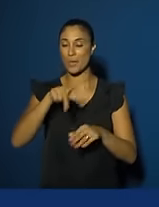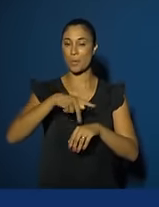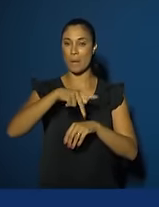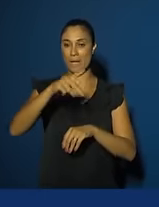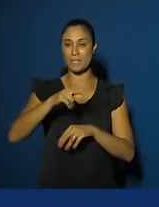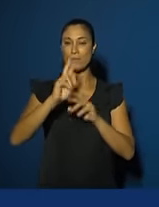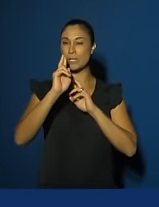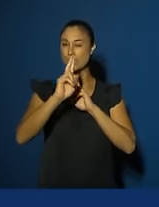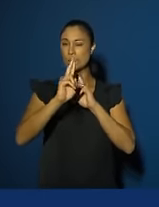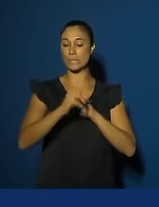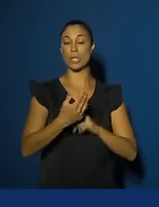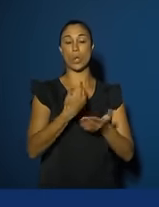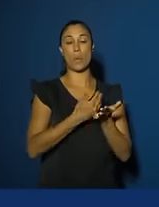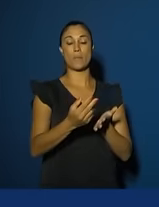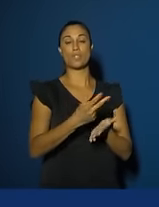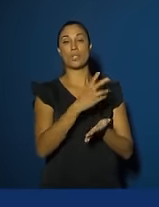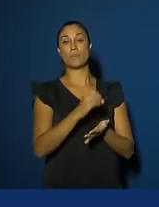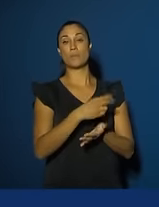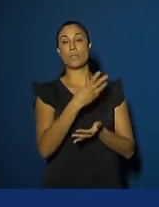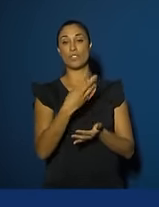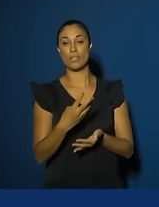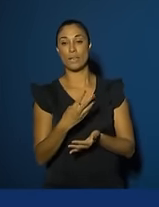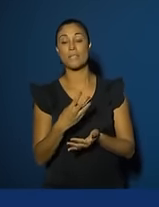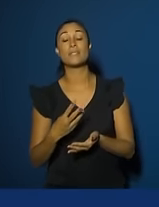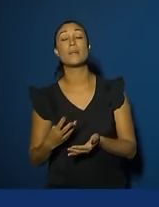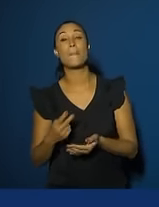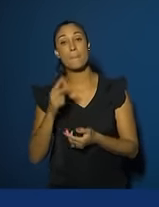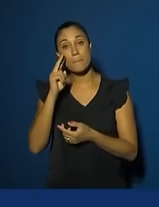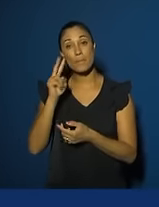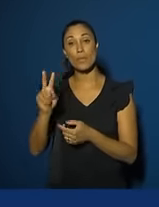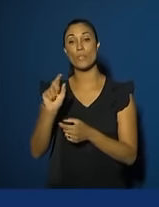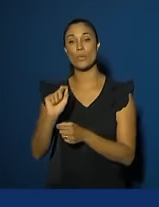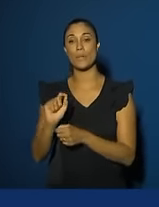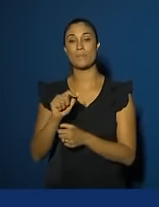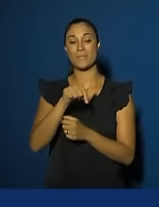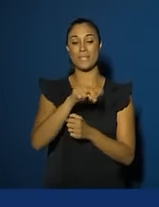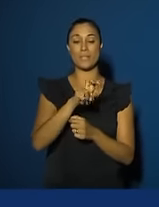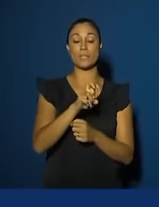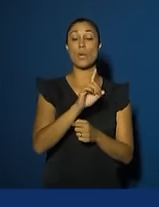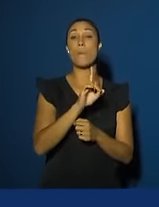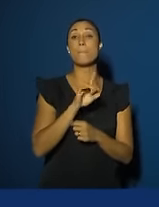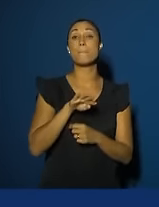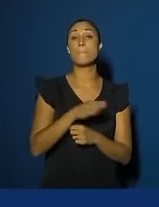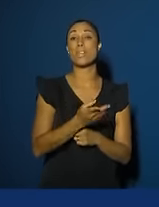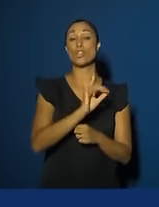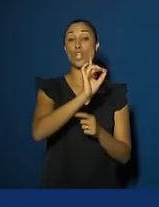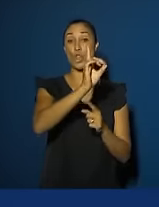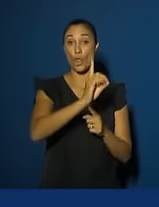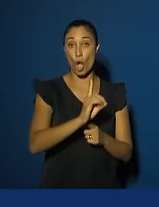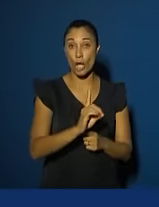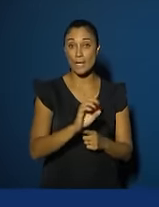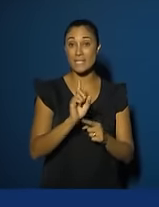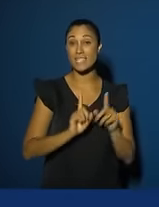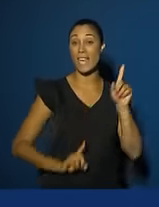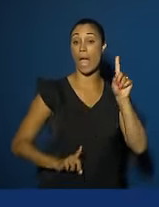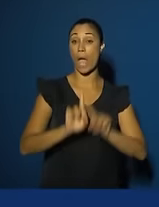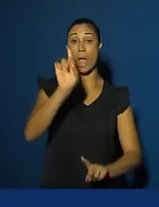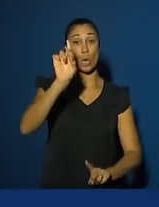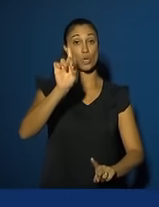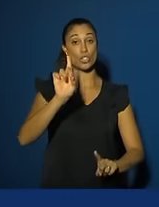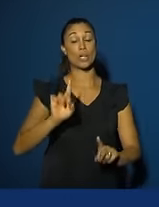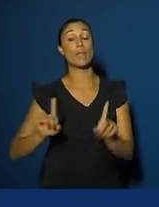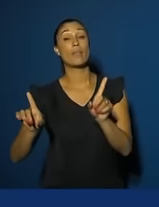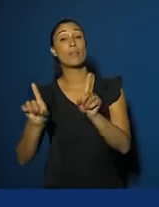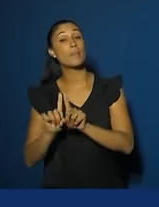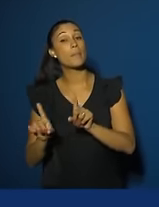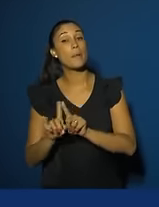início de 2023 esperava um saldo da balança comercial de 75 Bilhões de Dólares que seria recorde porque em 2002 o saldo da balança